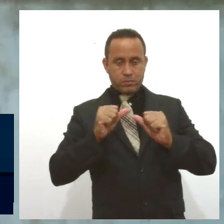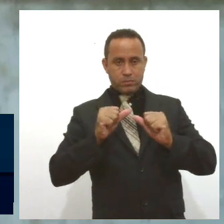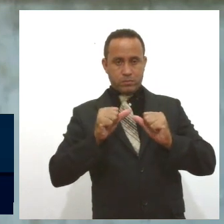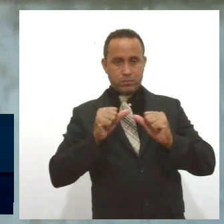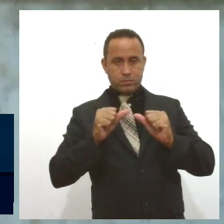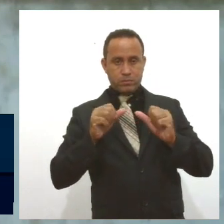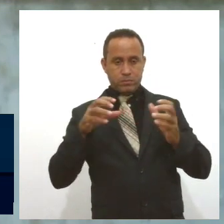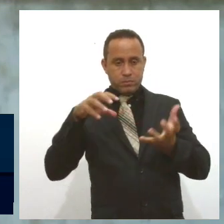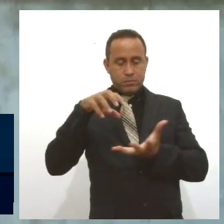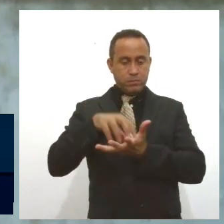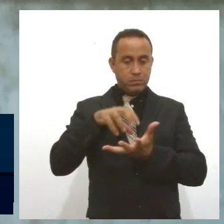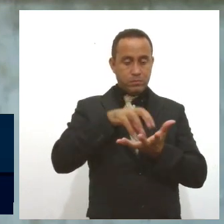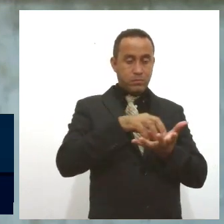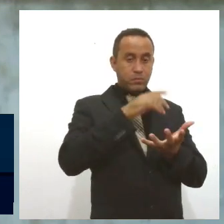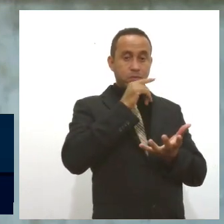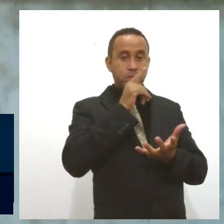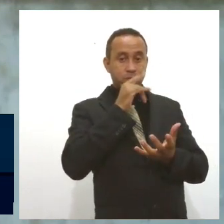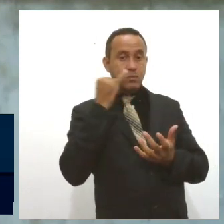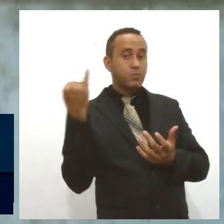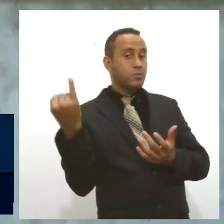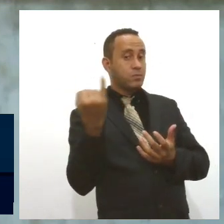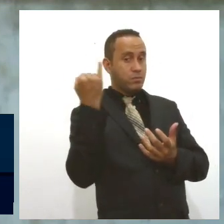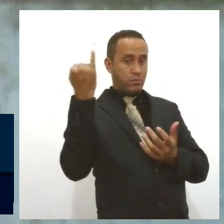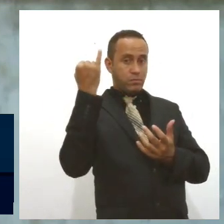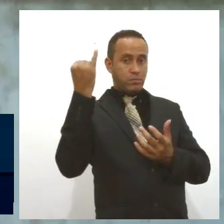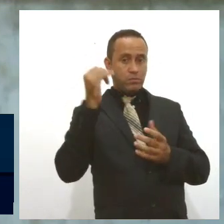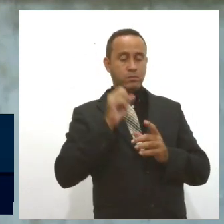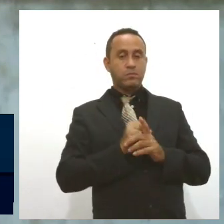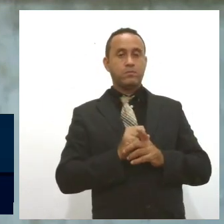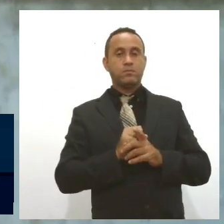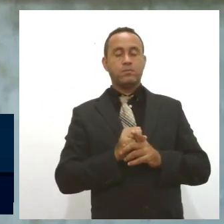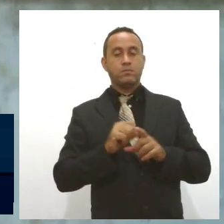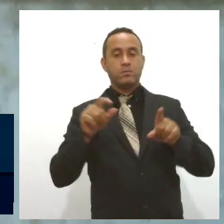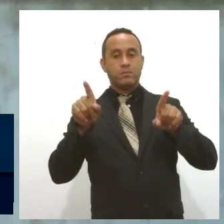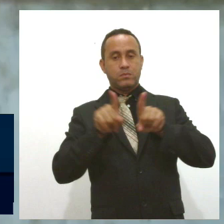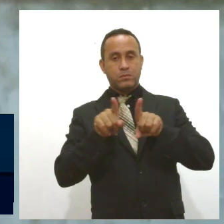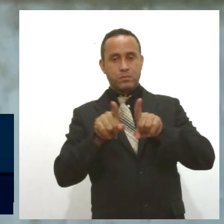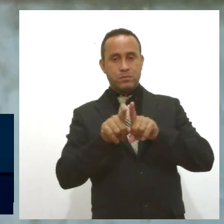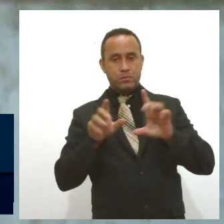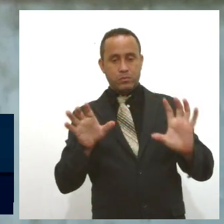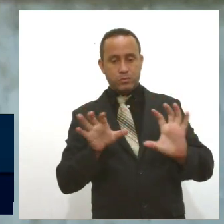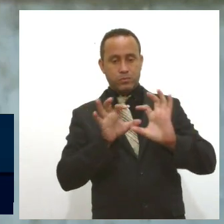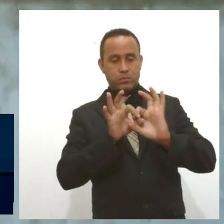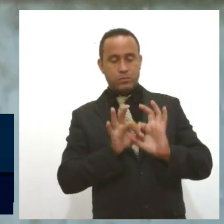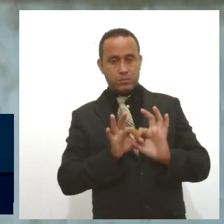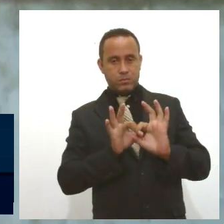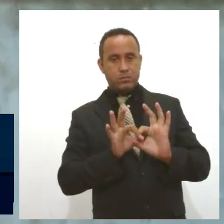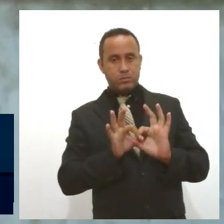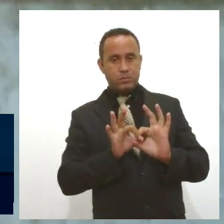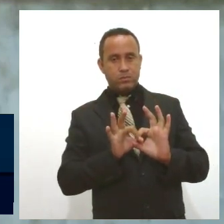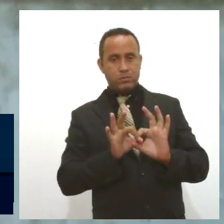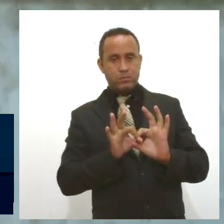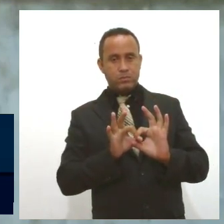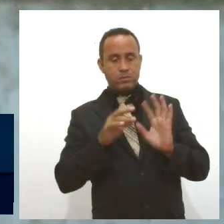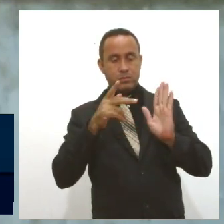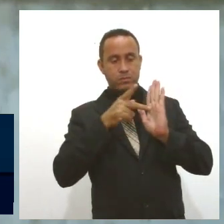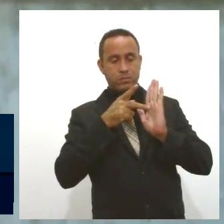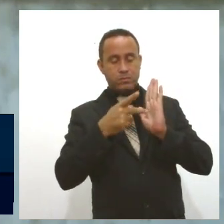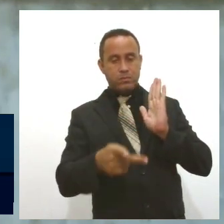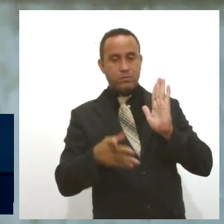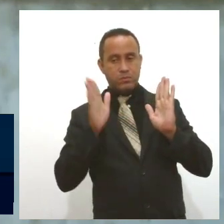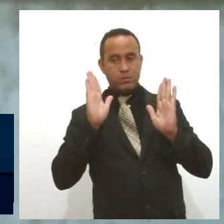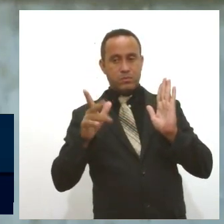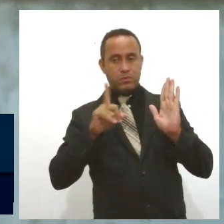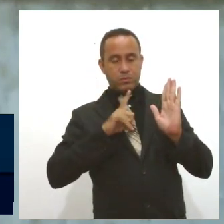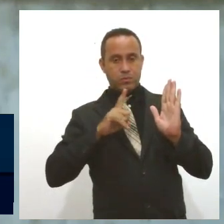quando elas estiverem secas, mas associado a isso, a gente está num projeto piloto, aí financiado